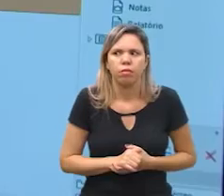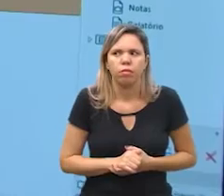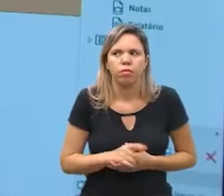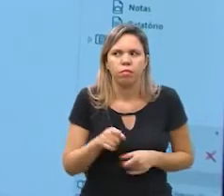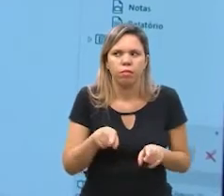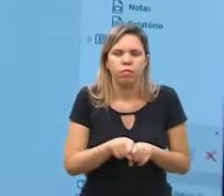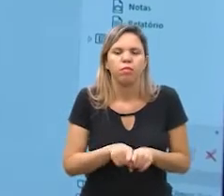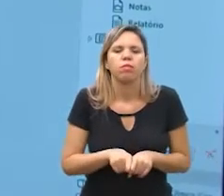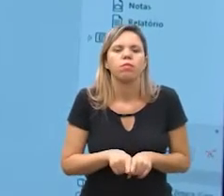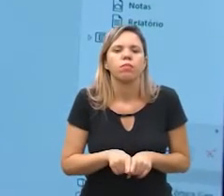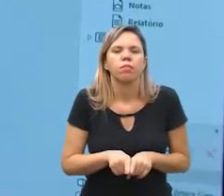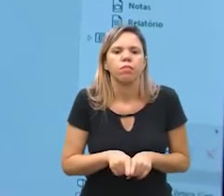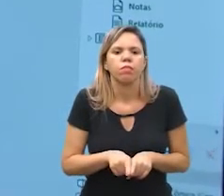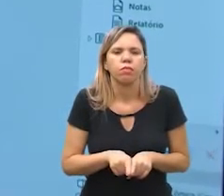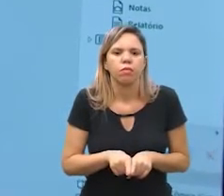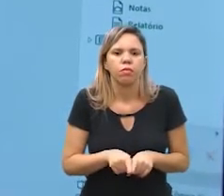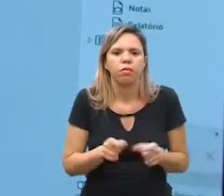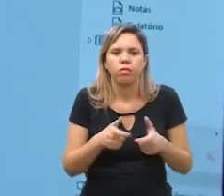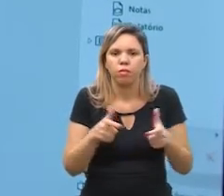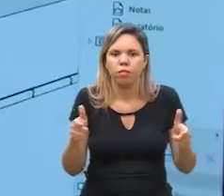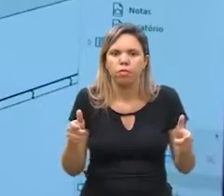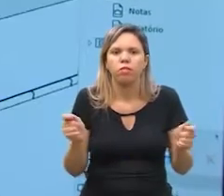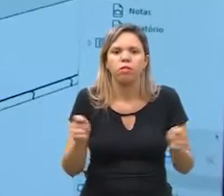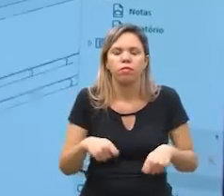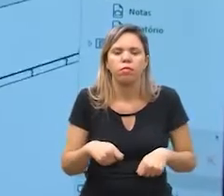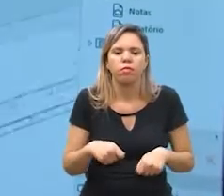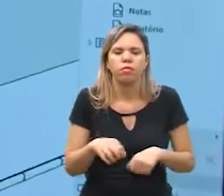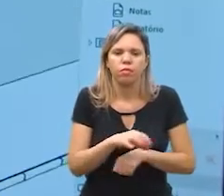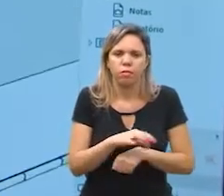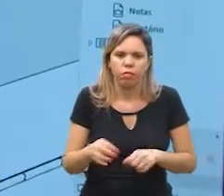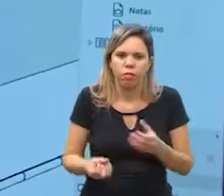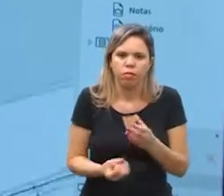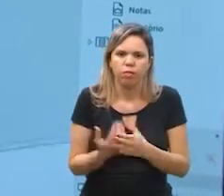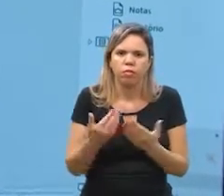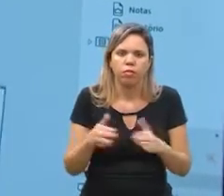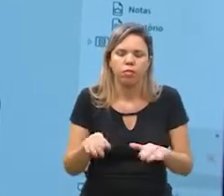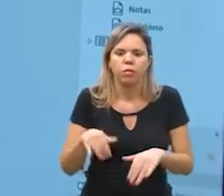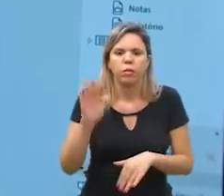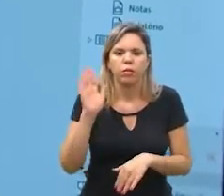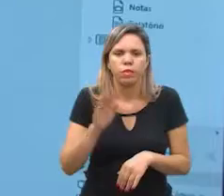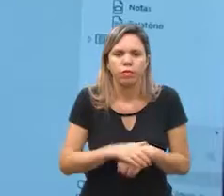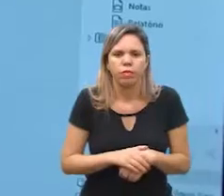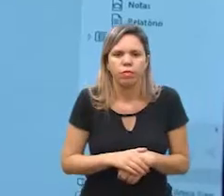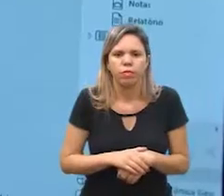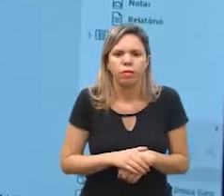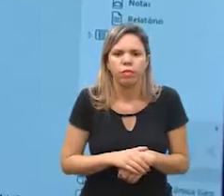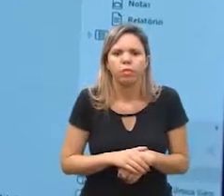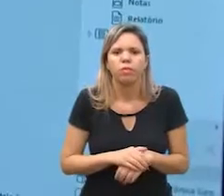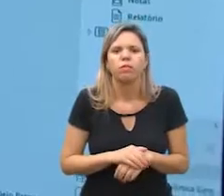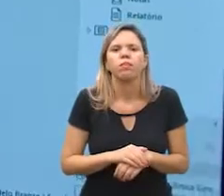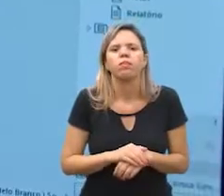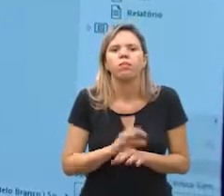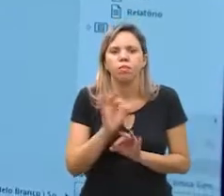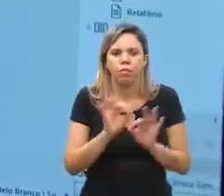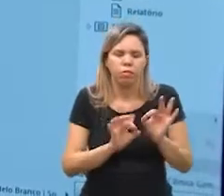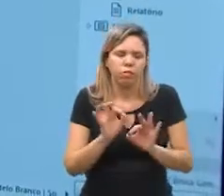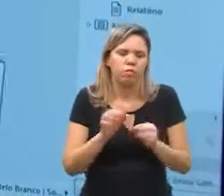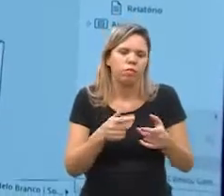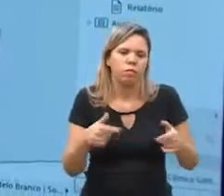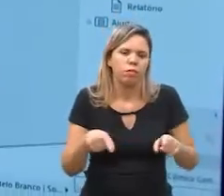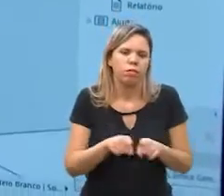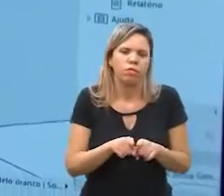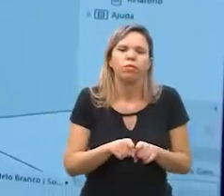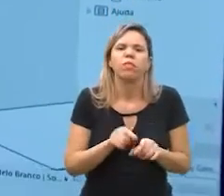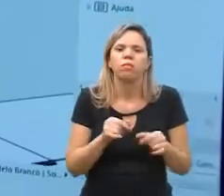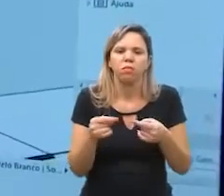aí também deu uma explosão, uma possibilidade do arquiteto aparecer mais, né? O arquiteto, o decorador. Então é um